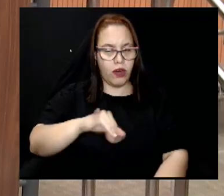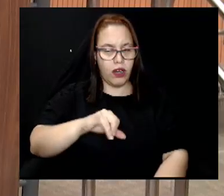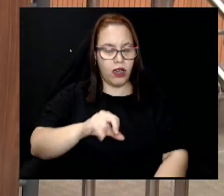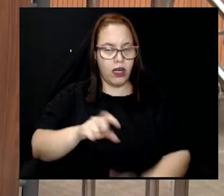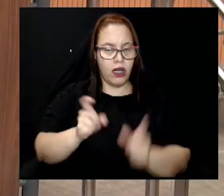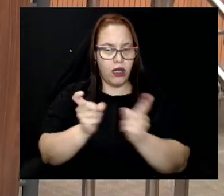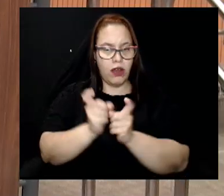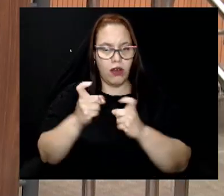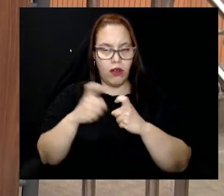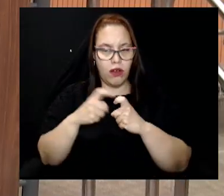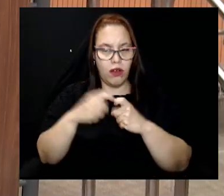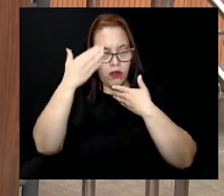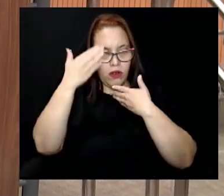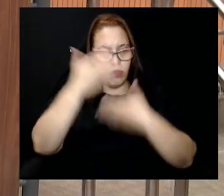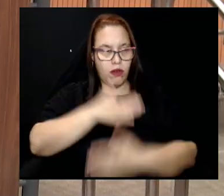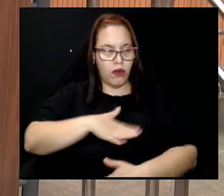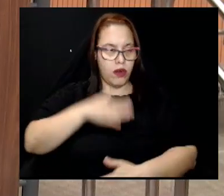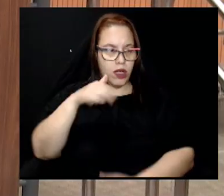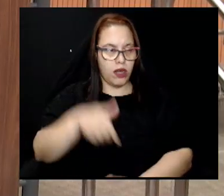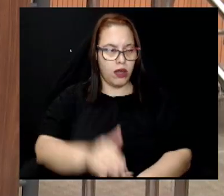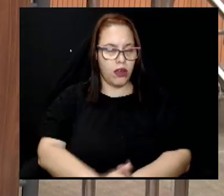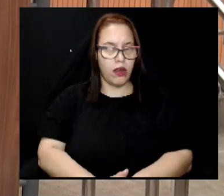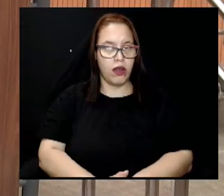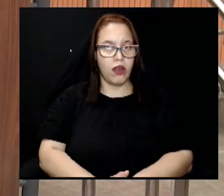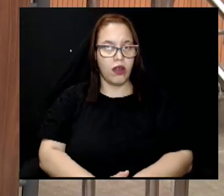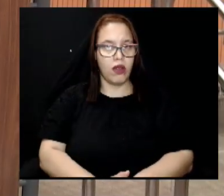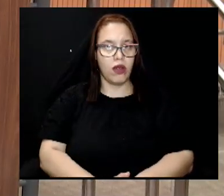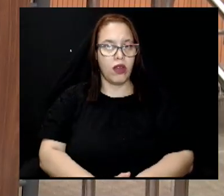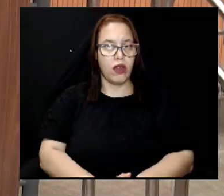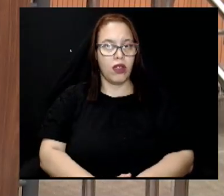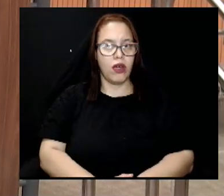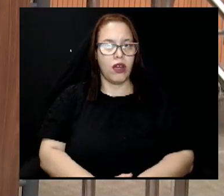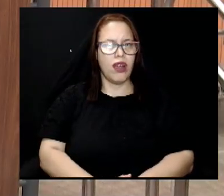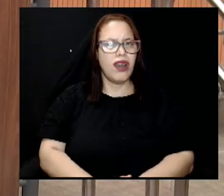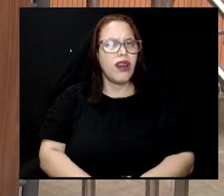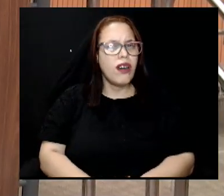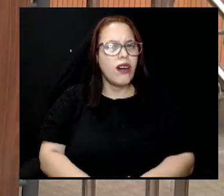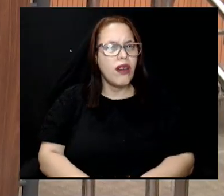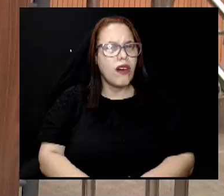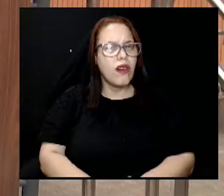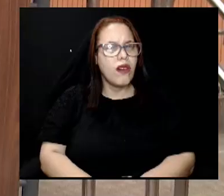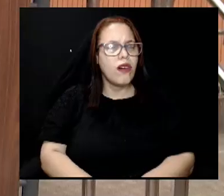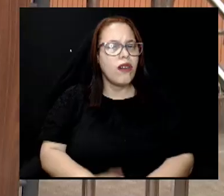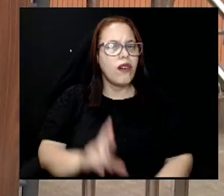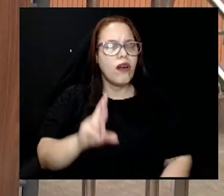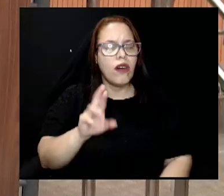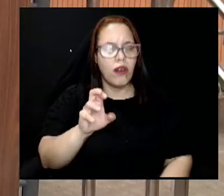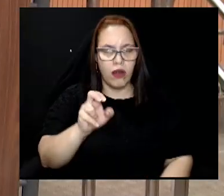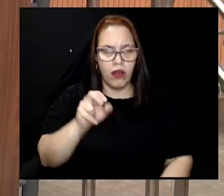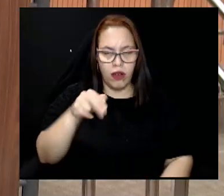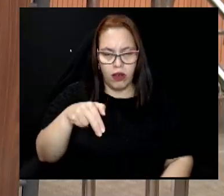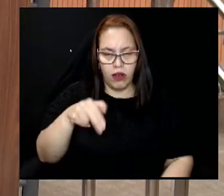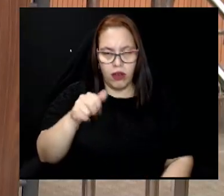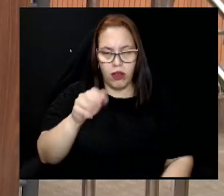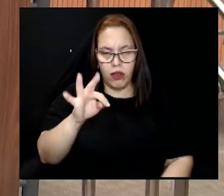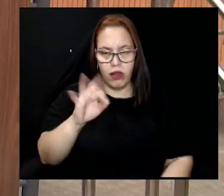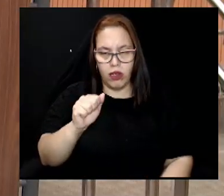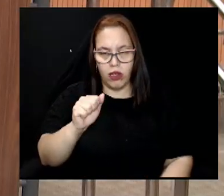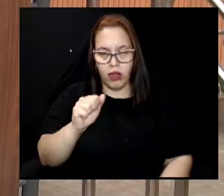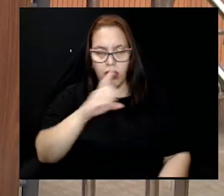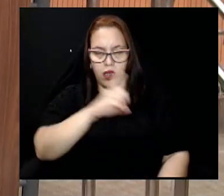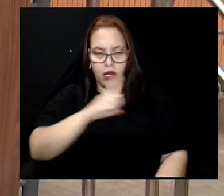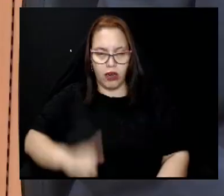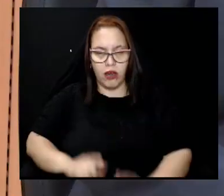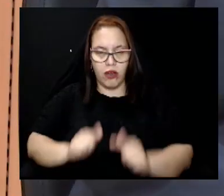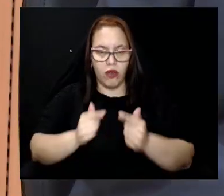aqui conosco. A amiga querida Renata Sassi, diretora do Grupo Sonho. Mais uma vez,